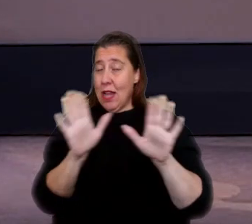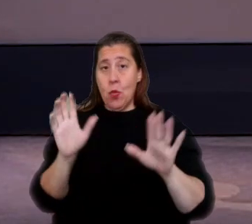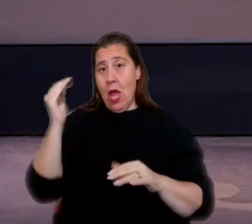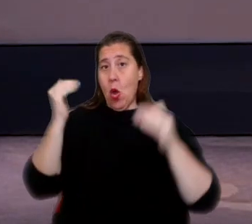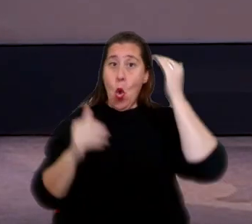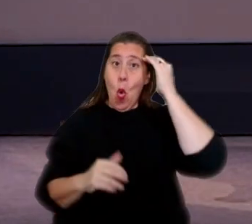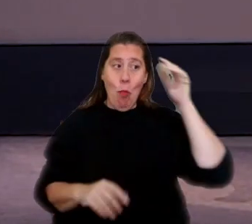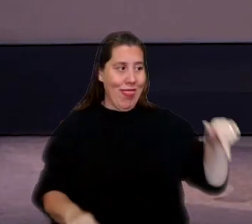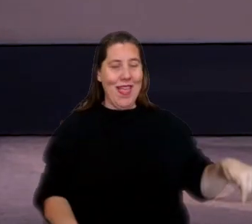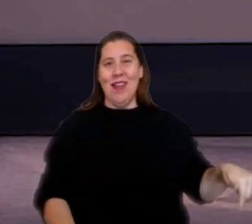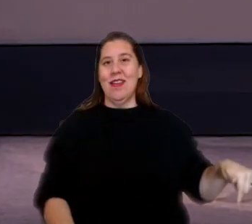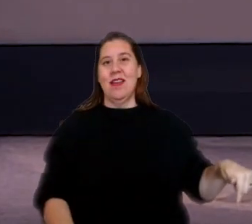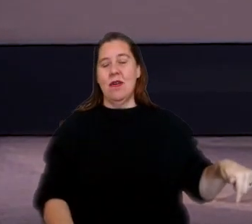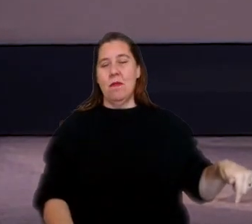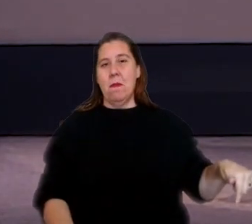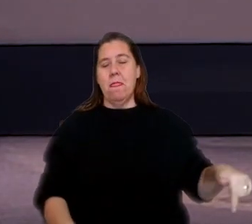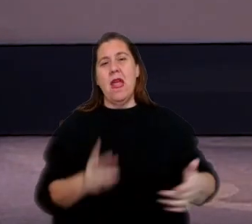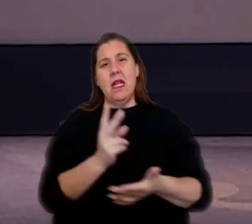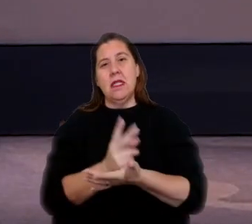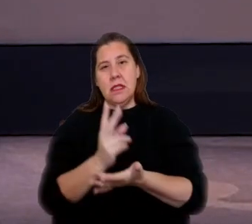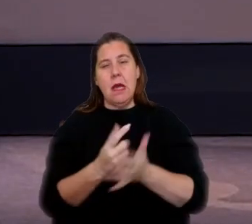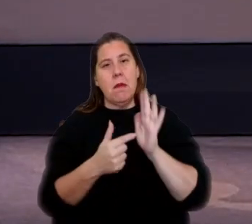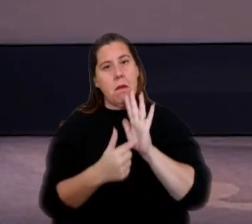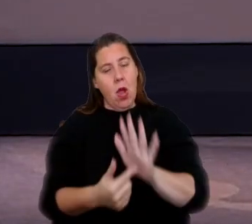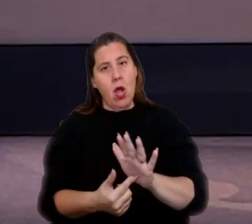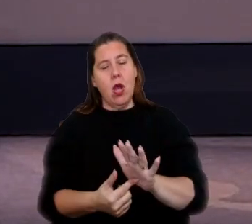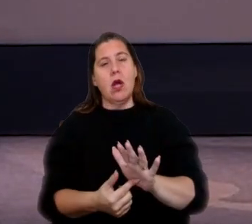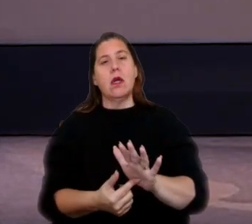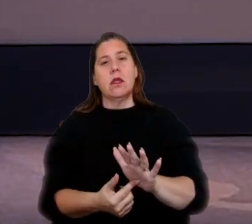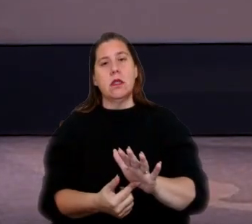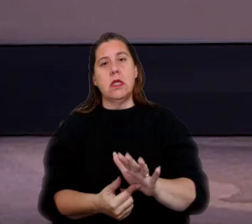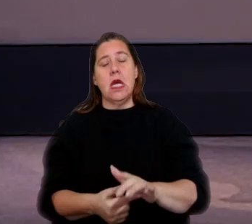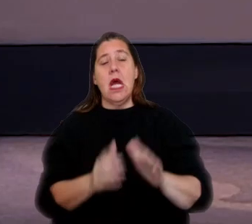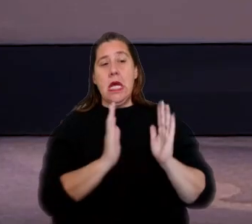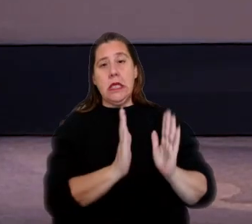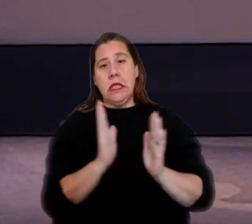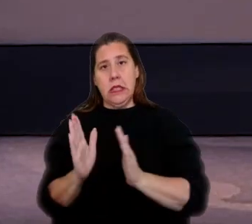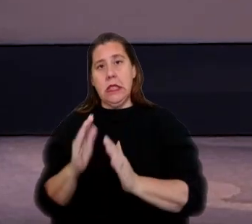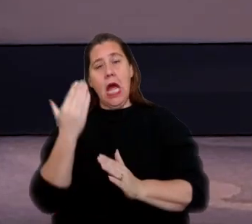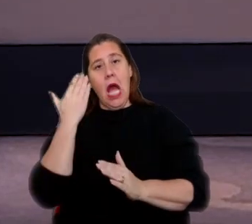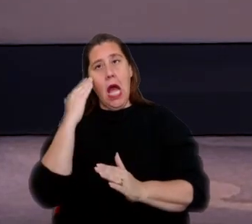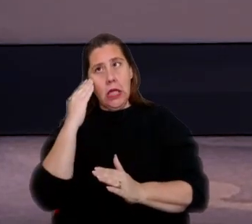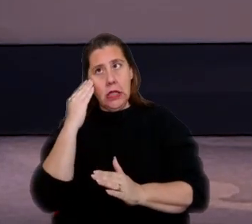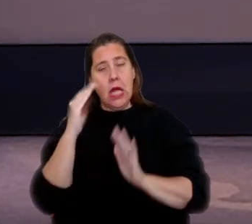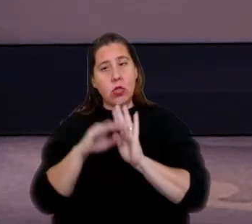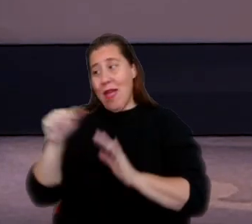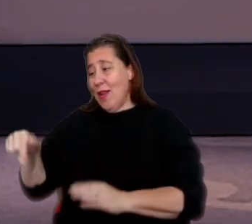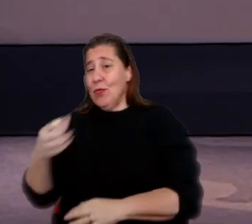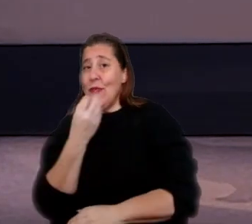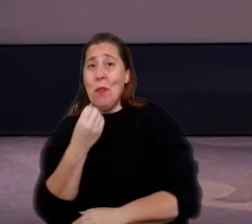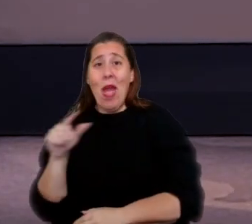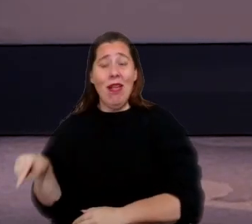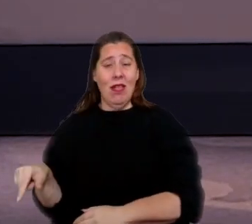deixar bem claro que não é culpa do Léo, e isso em vários momentos do filme. Então isso, acho que isso essas cenas também ajudam a gente a entender que o